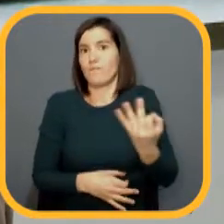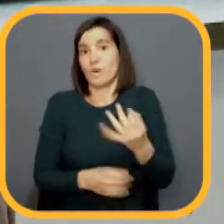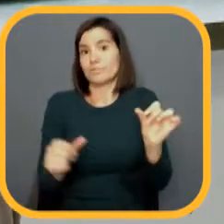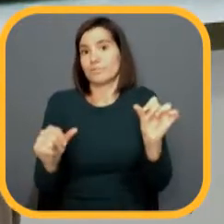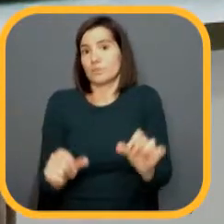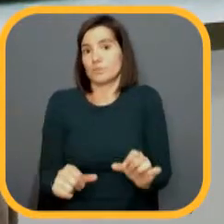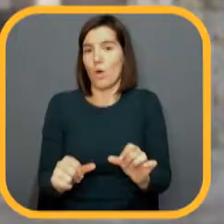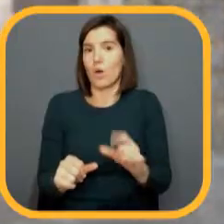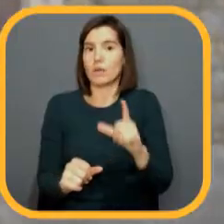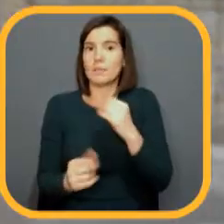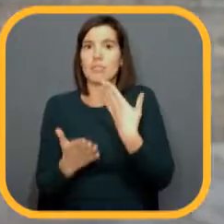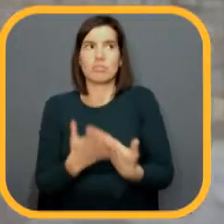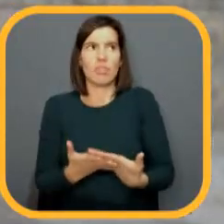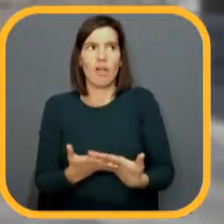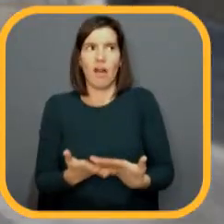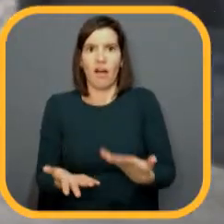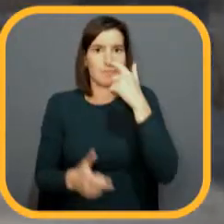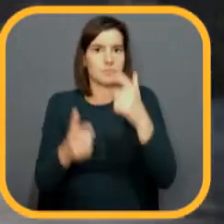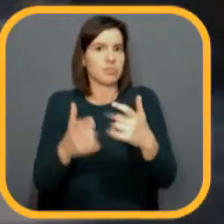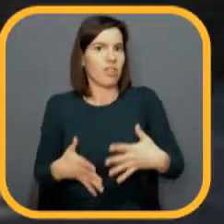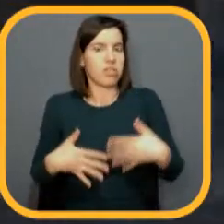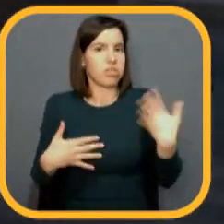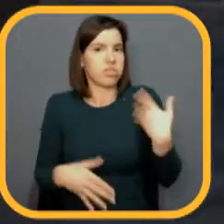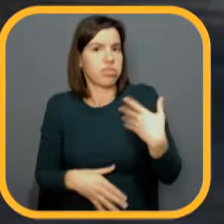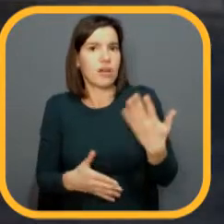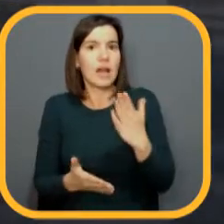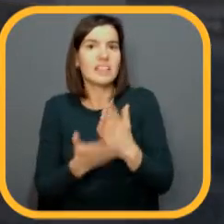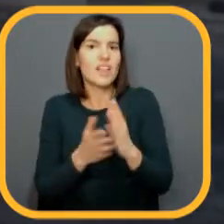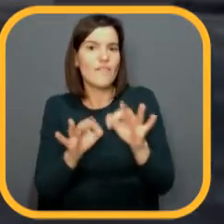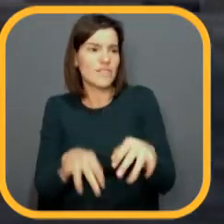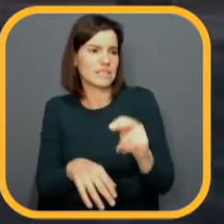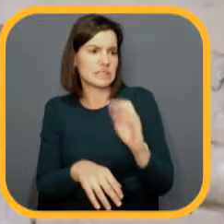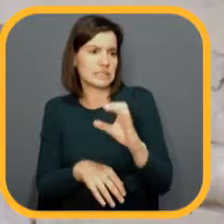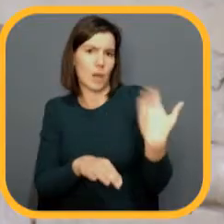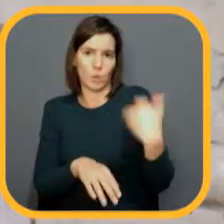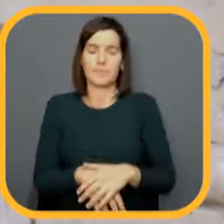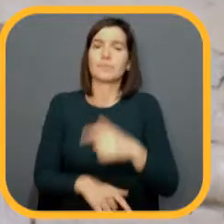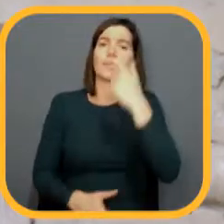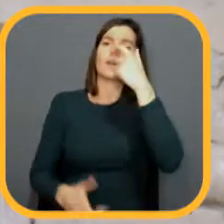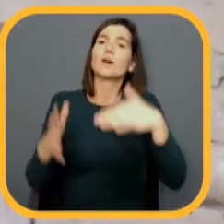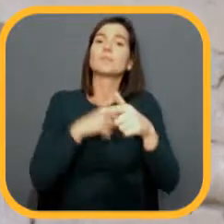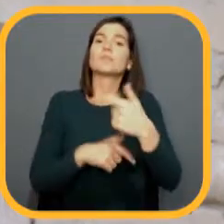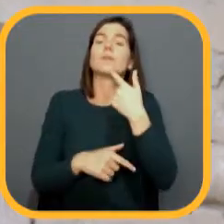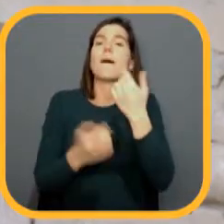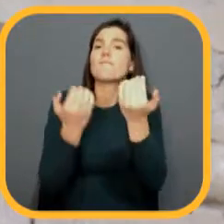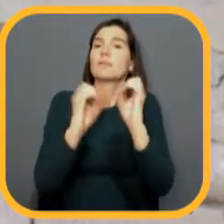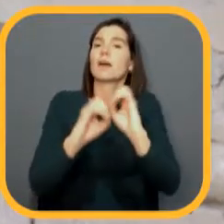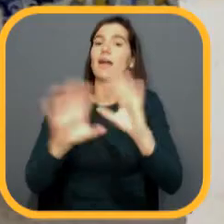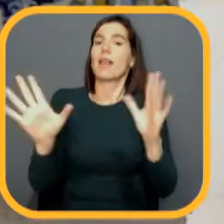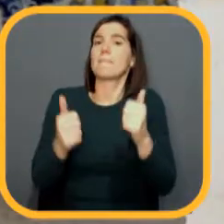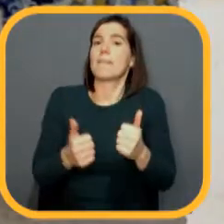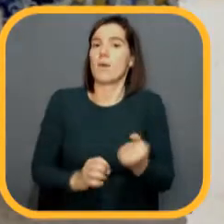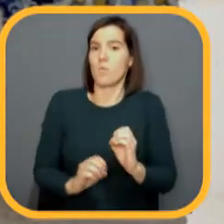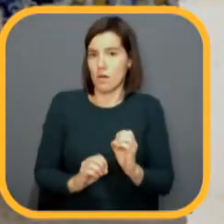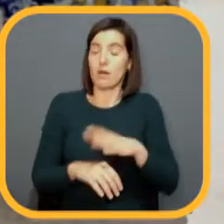durante anos e de forma medonha até ao final do século passado. A população nem sempre está esclarecida,